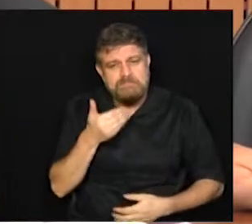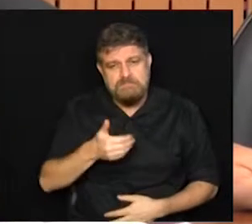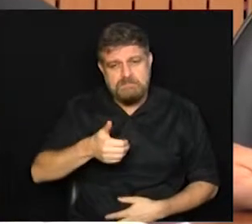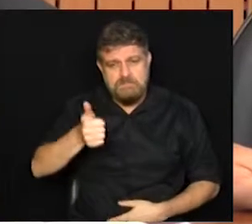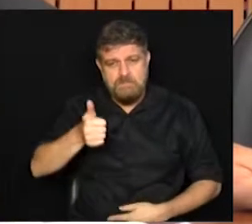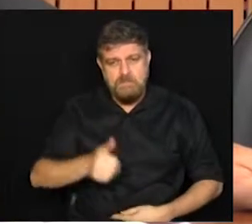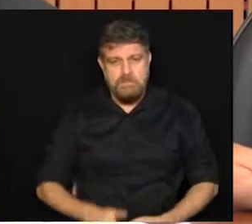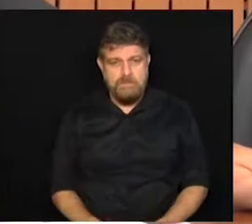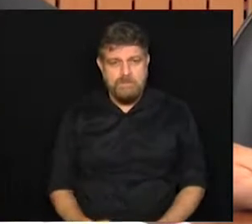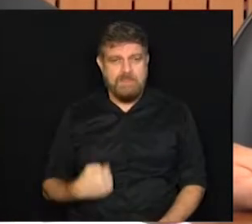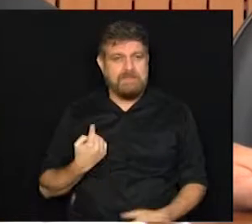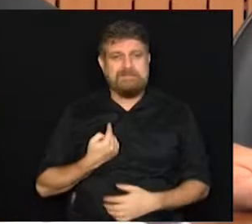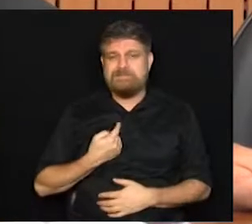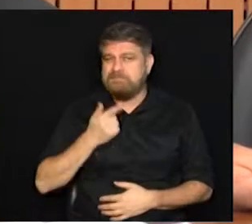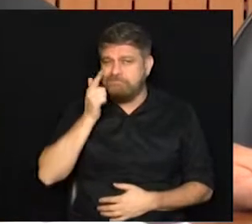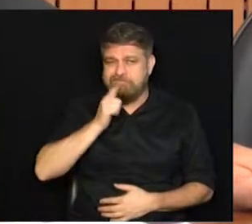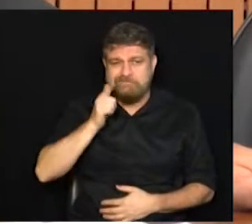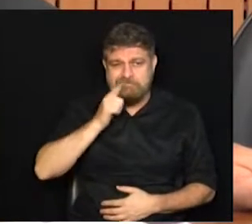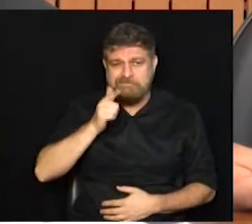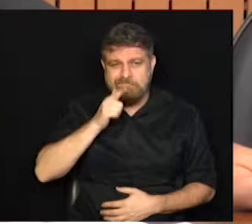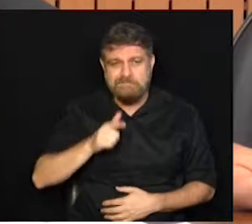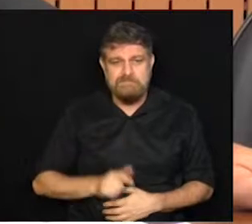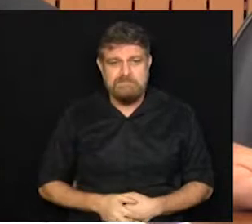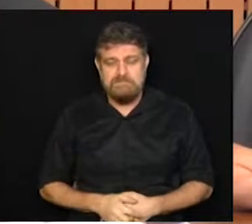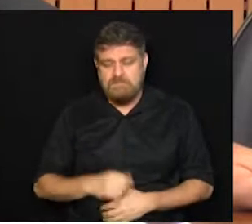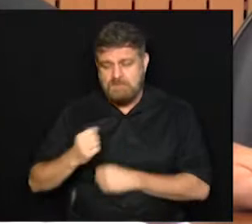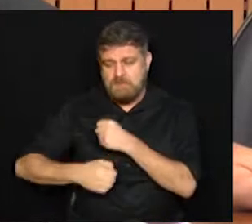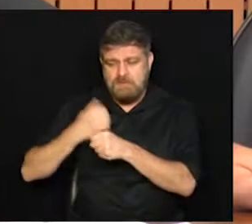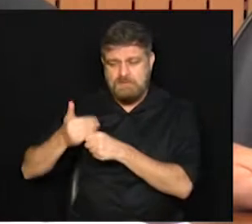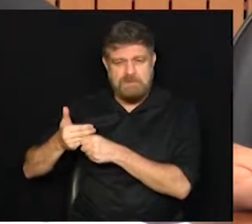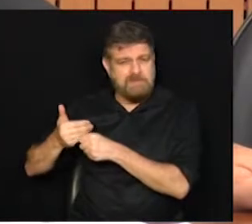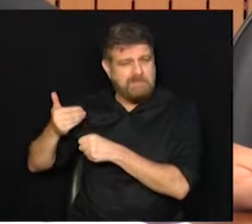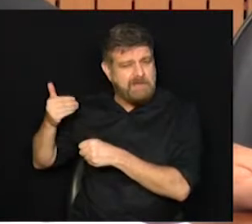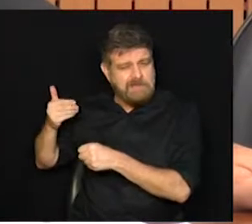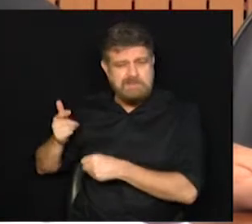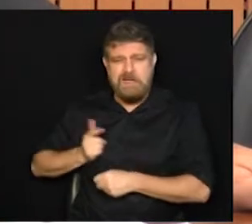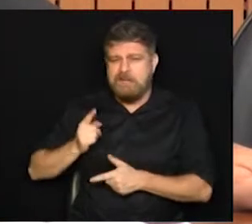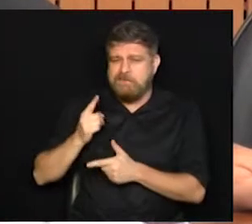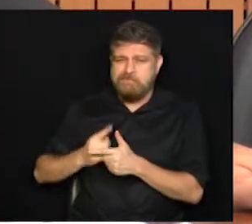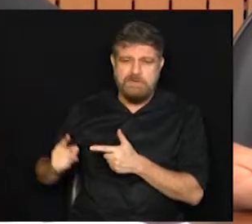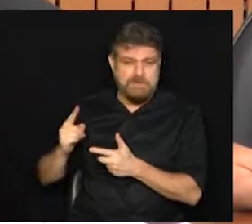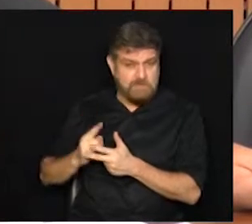Como nós não conseguimos fazer isso ainda no ano passado, vários problemas,